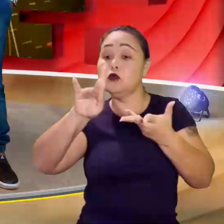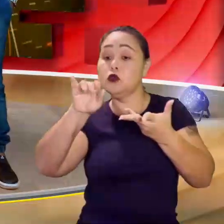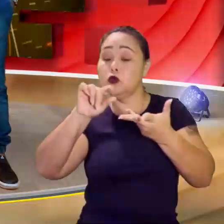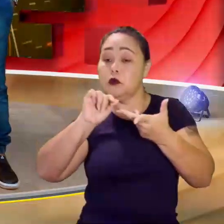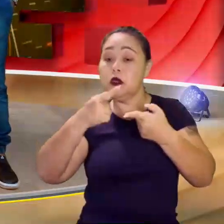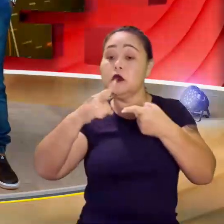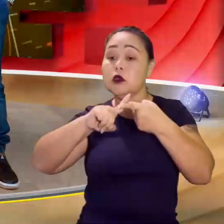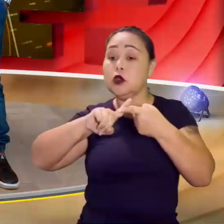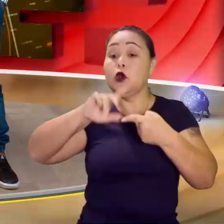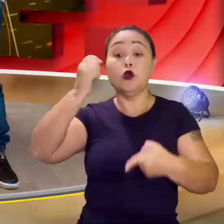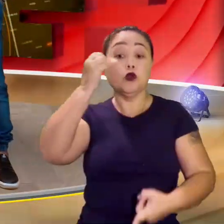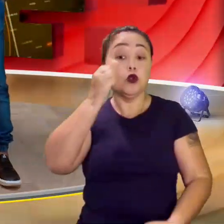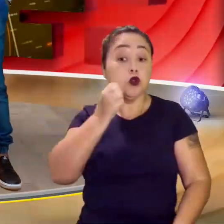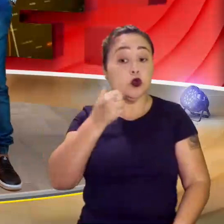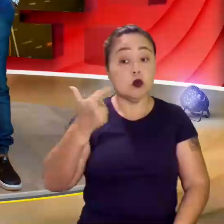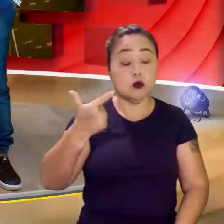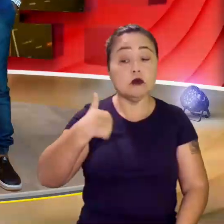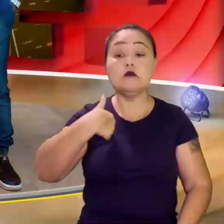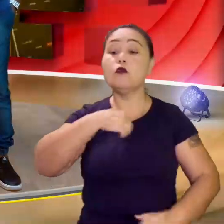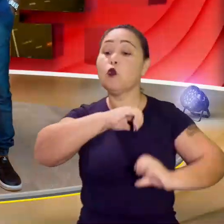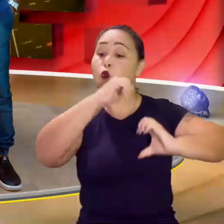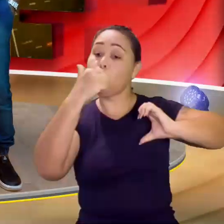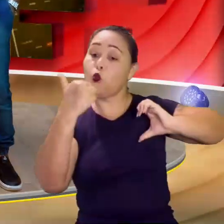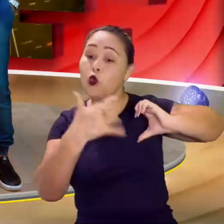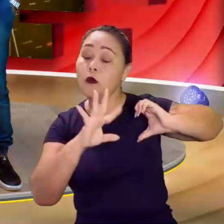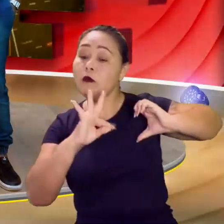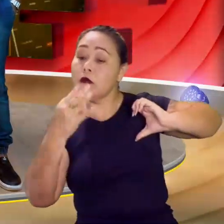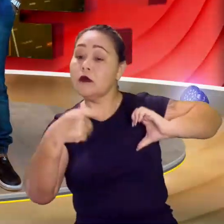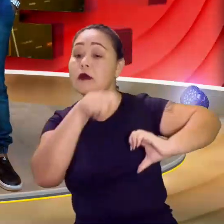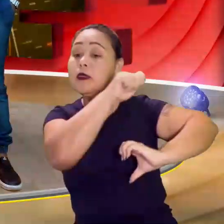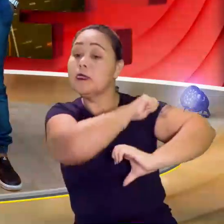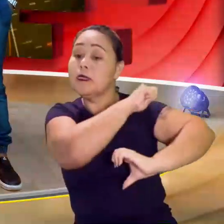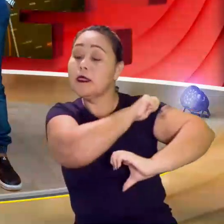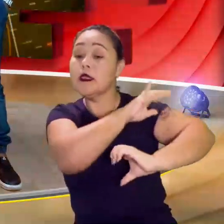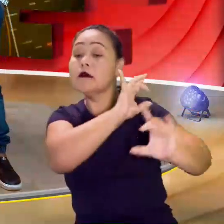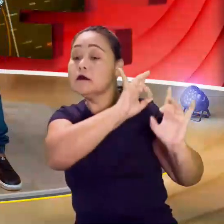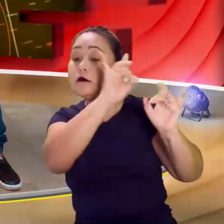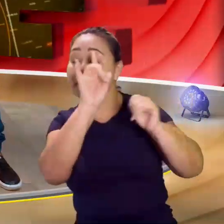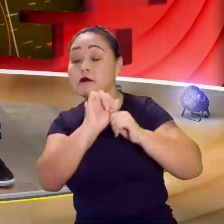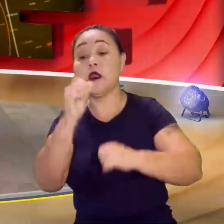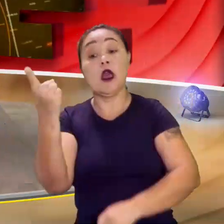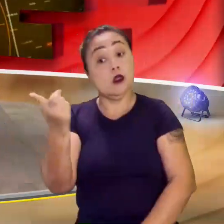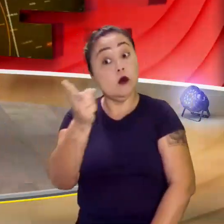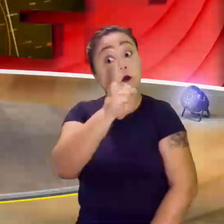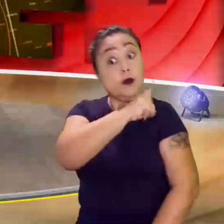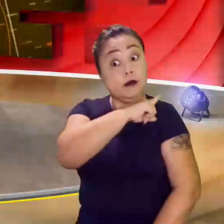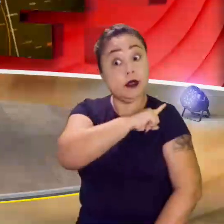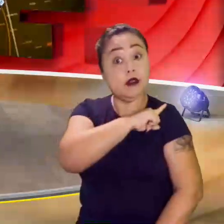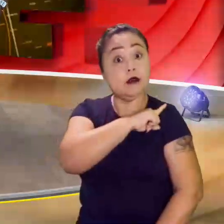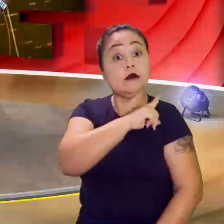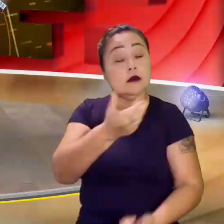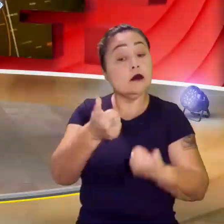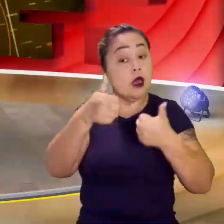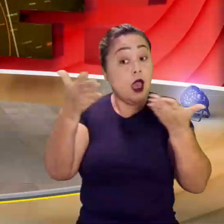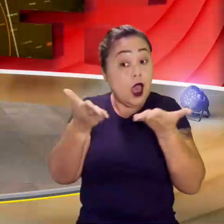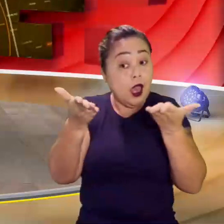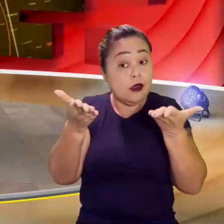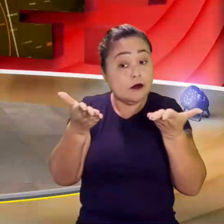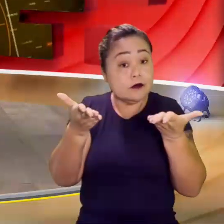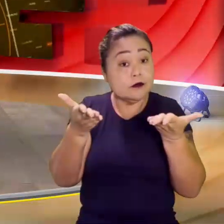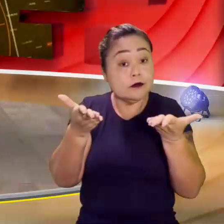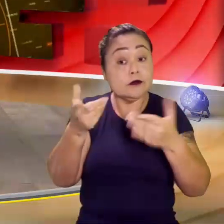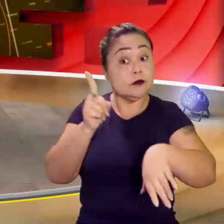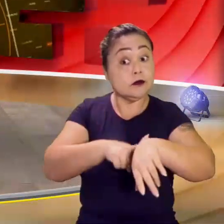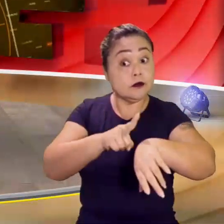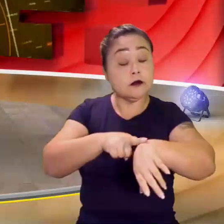II. Ah, então olha aí, um beijo no coração, tá? De todos os alunos, em especial os do primeiro, né? Que a gente tá aí agora